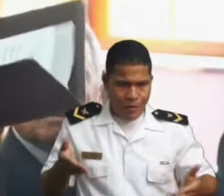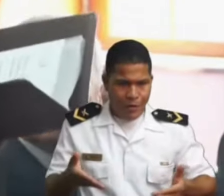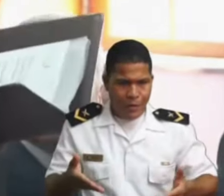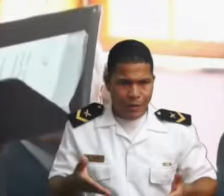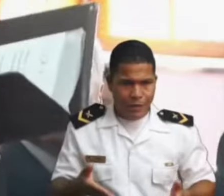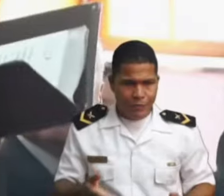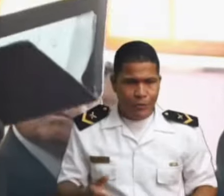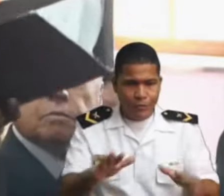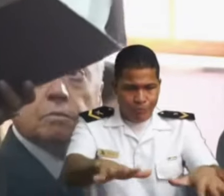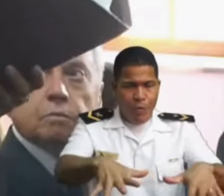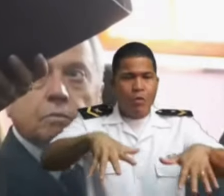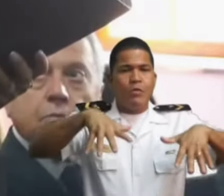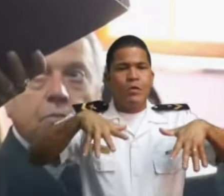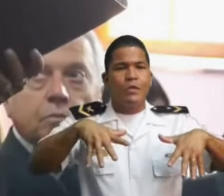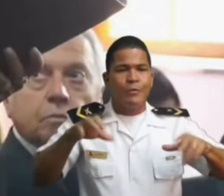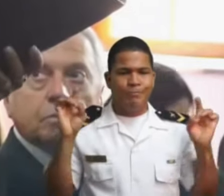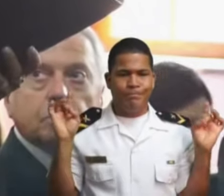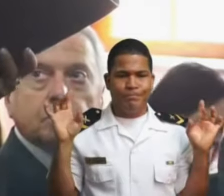Ilustre audiência,